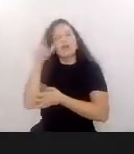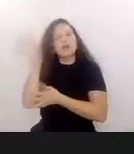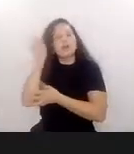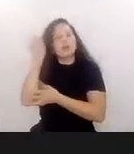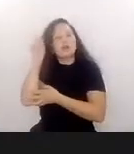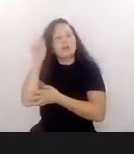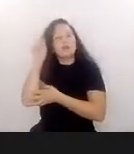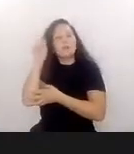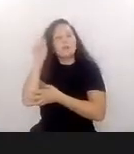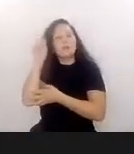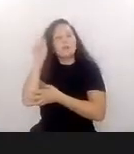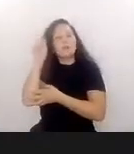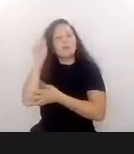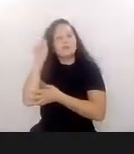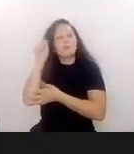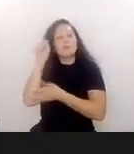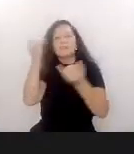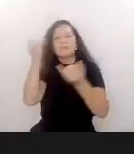Saiu, assim, sim. Foi